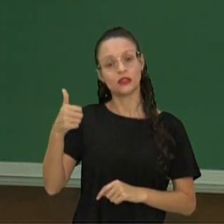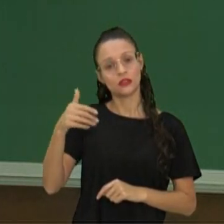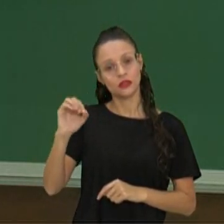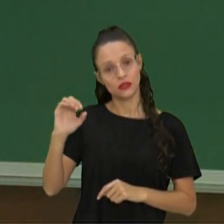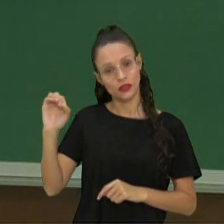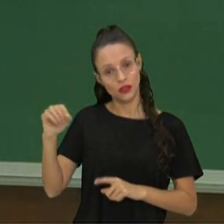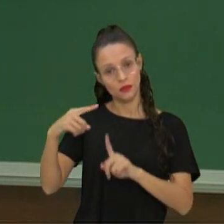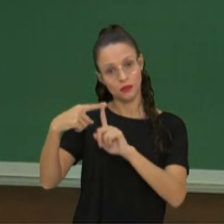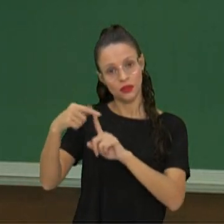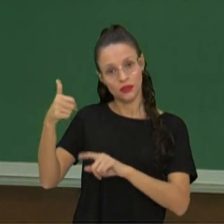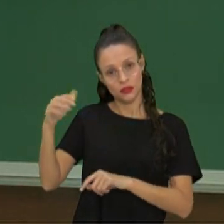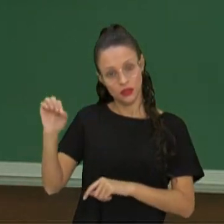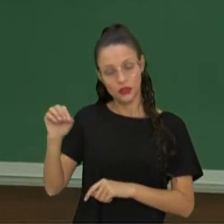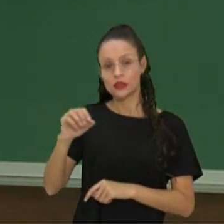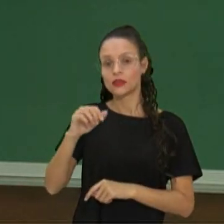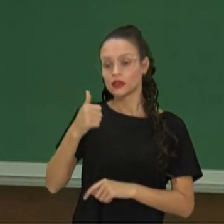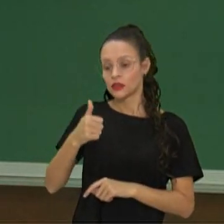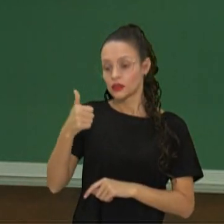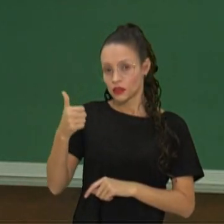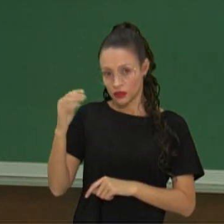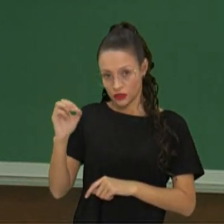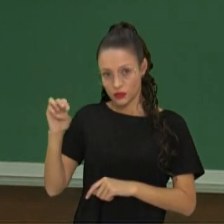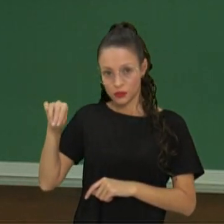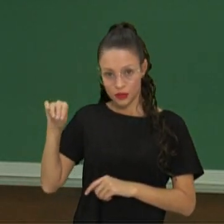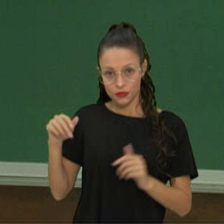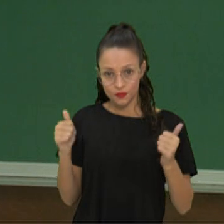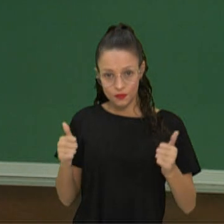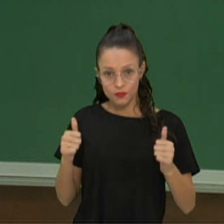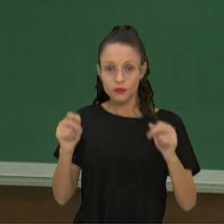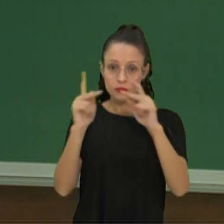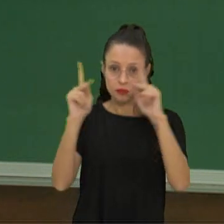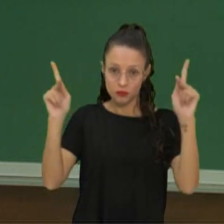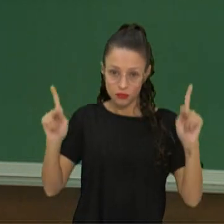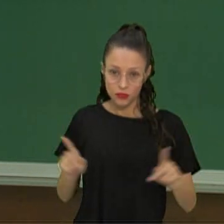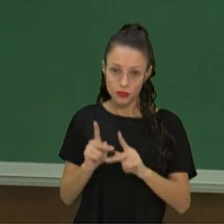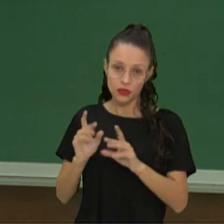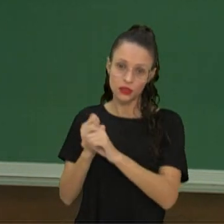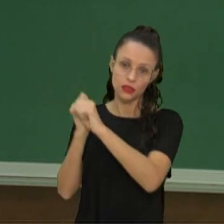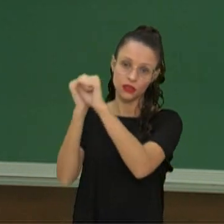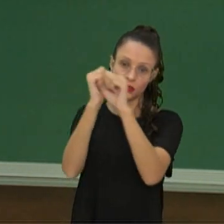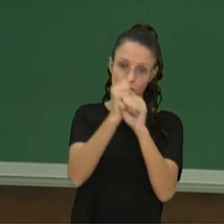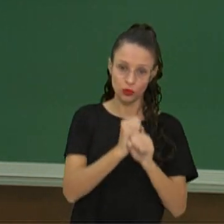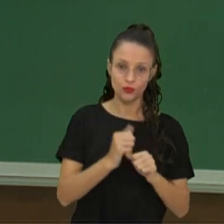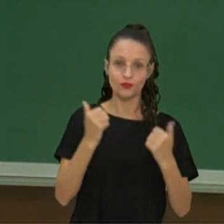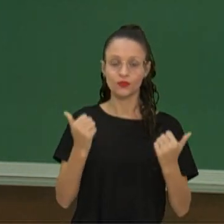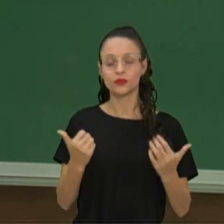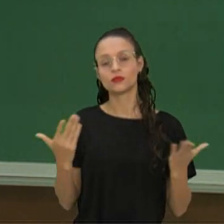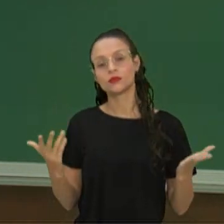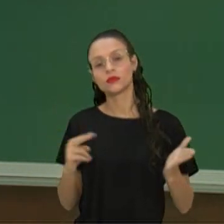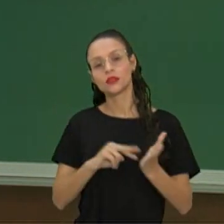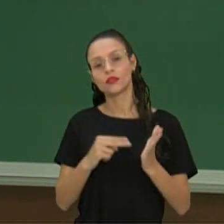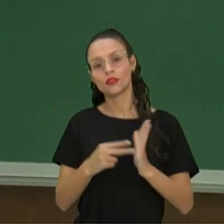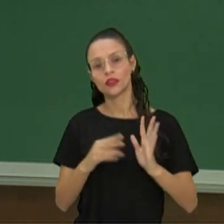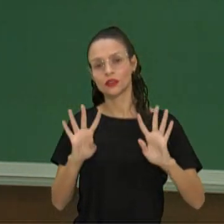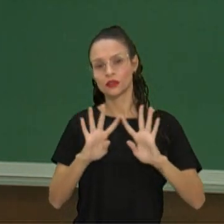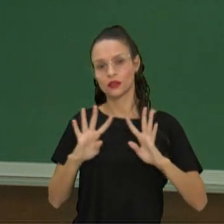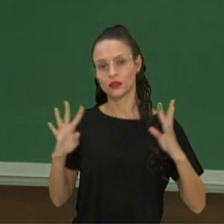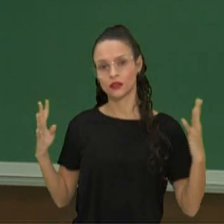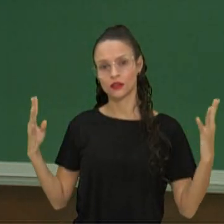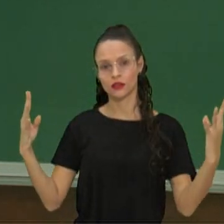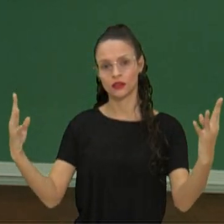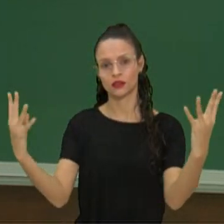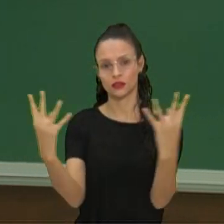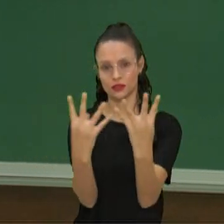10, 110 metros. Esse é o perímetro. O que ele significa? Ah, eu quero cercar esse terreno. Eu